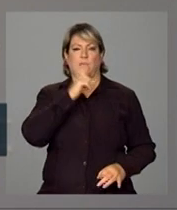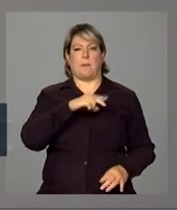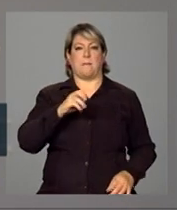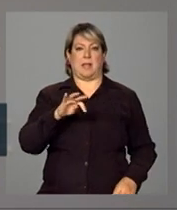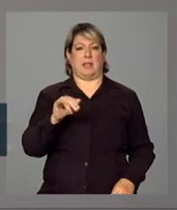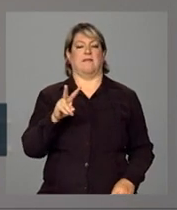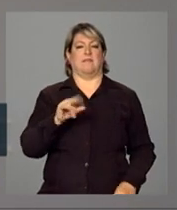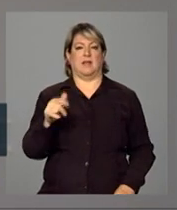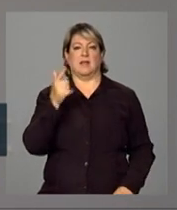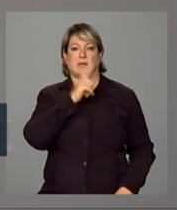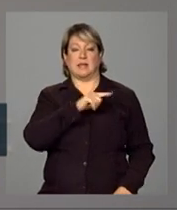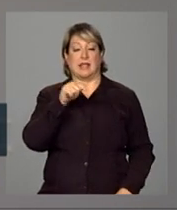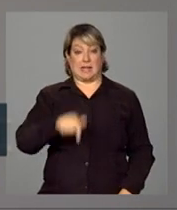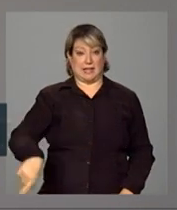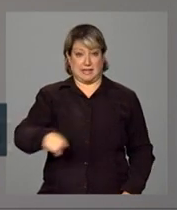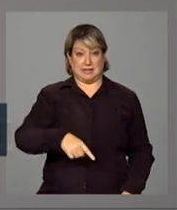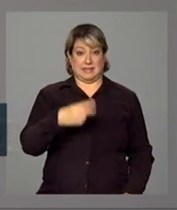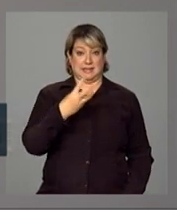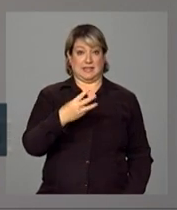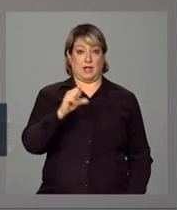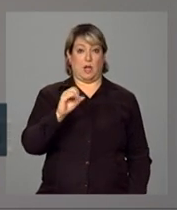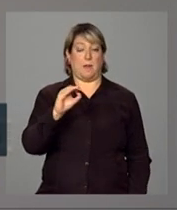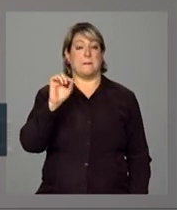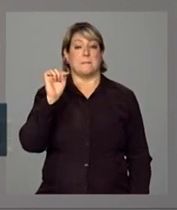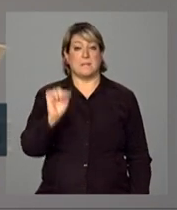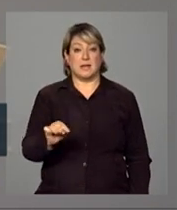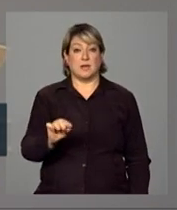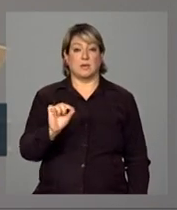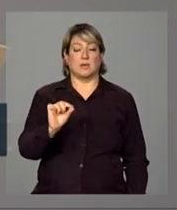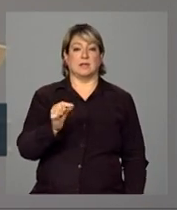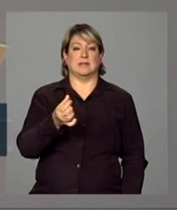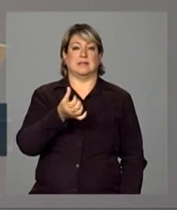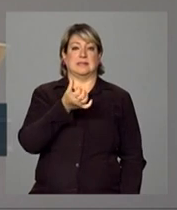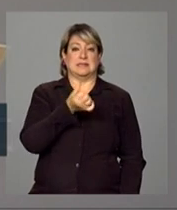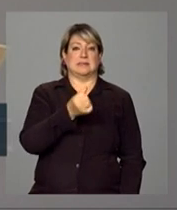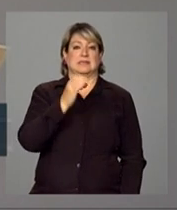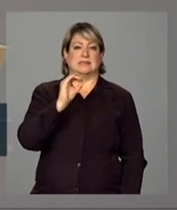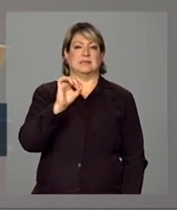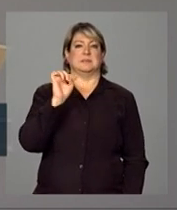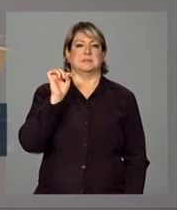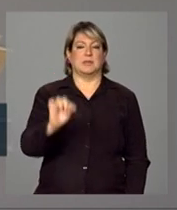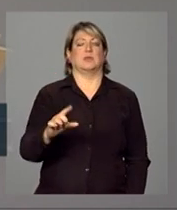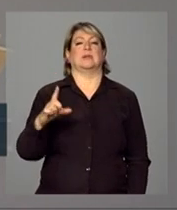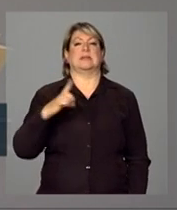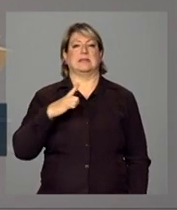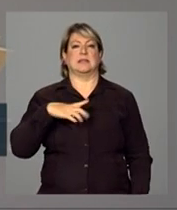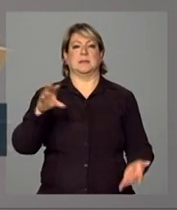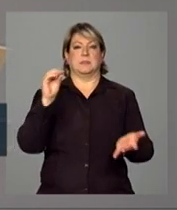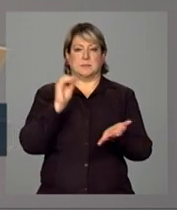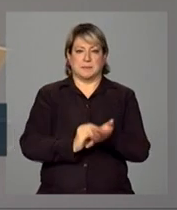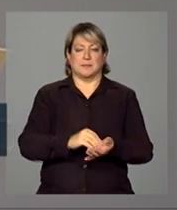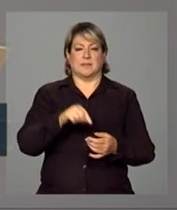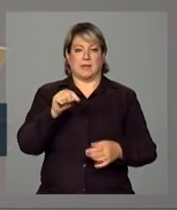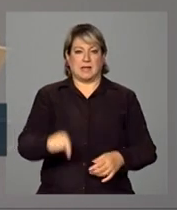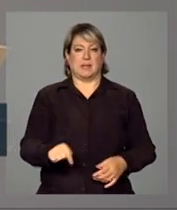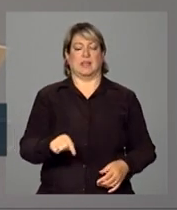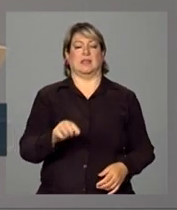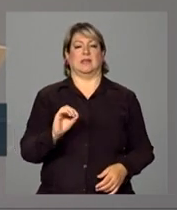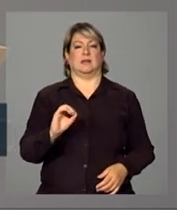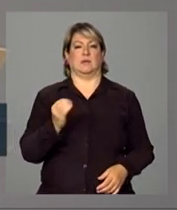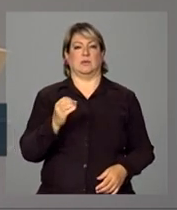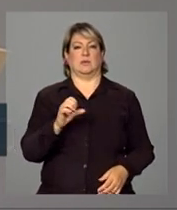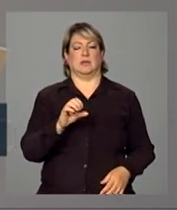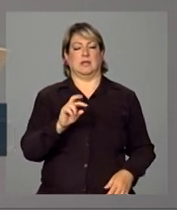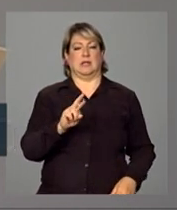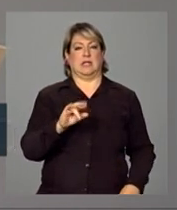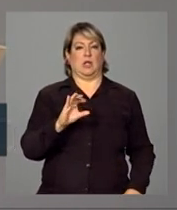meta. Desses 380 mil, 60 mil estão matriculados aqui no Rio Grande do Sul. O estado do Rio Grande do